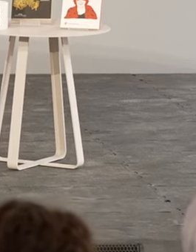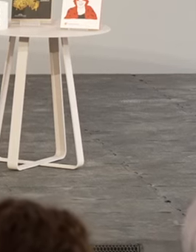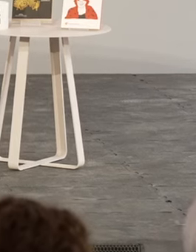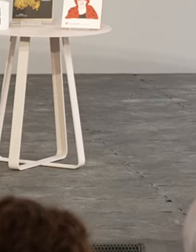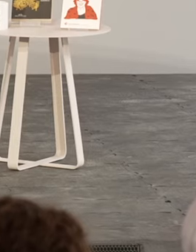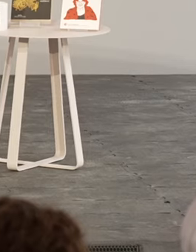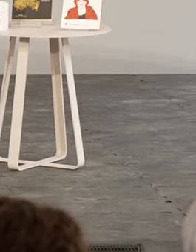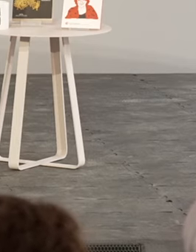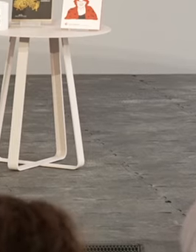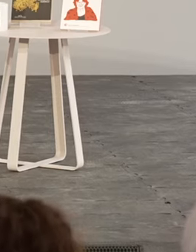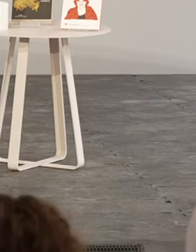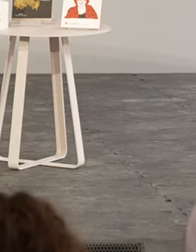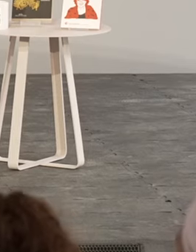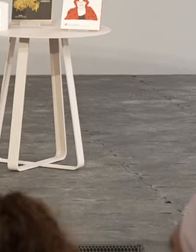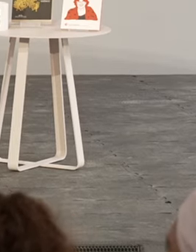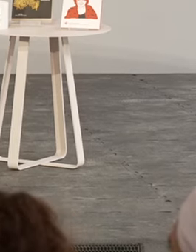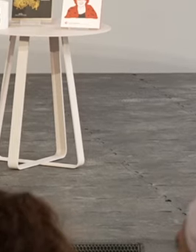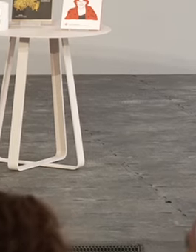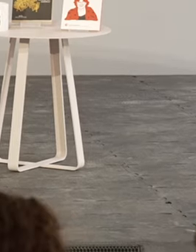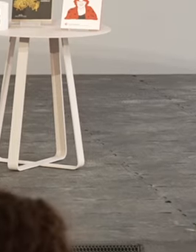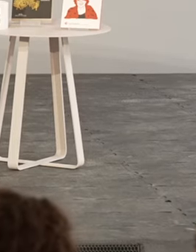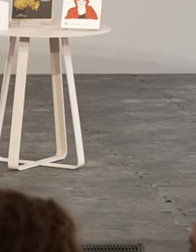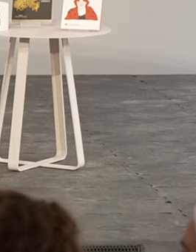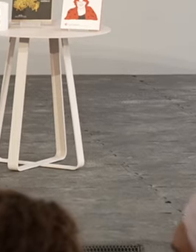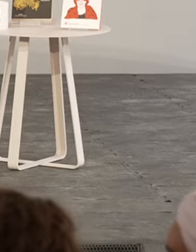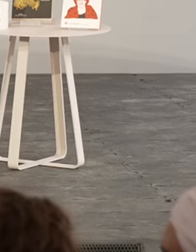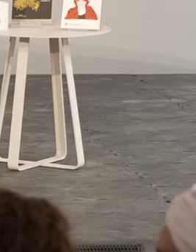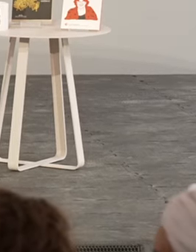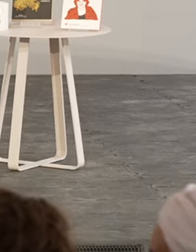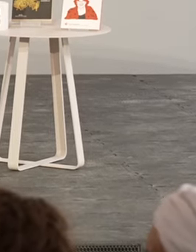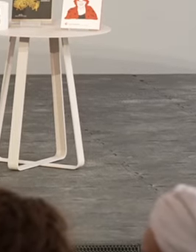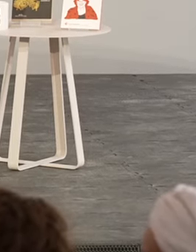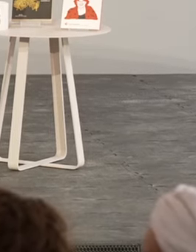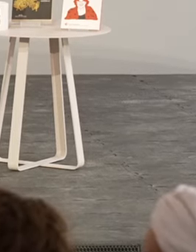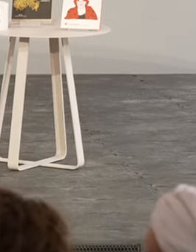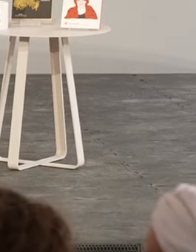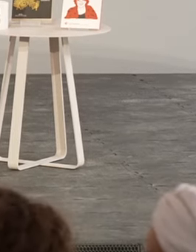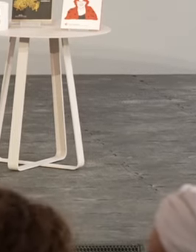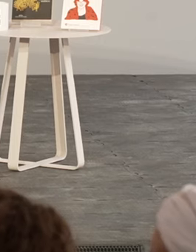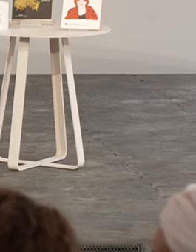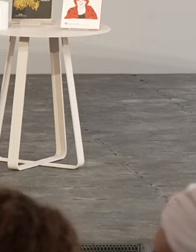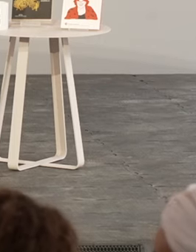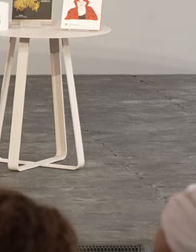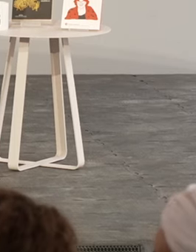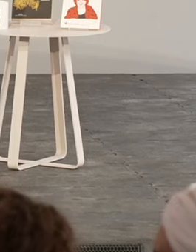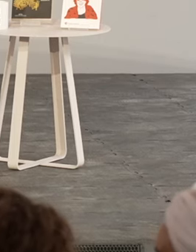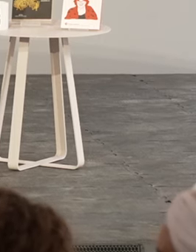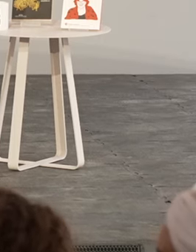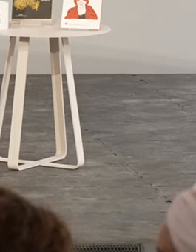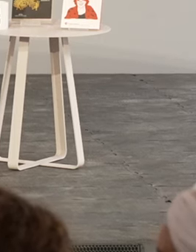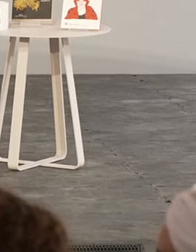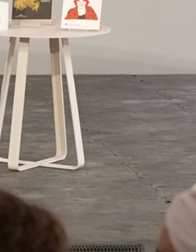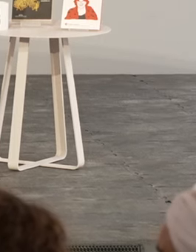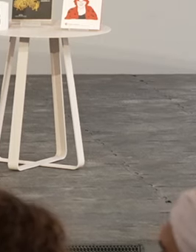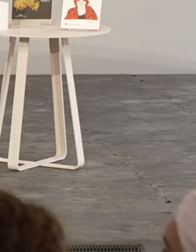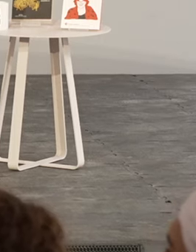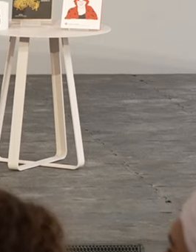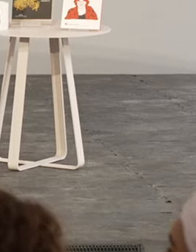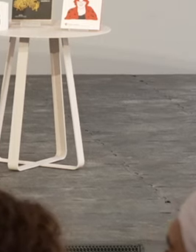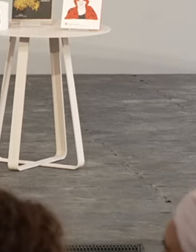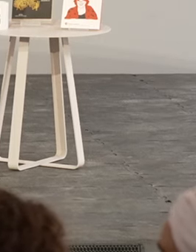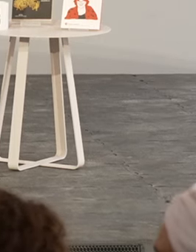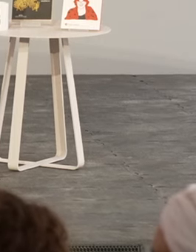equipe. As primeiras fileiras estão reservadas para os convidados da Feira do Livro. Por favor, não mude as cadeiras de lugar e